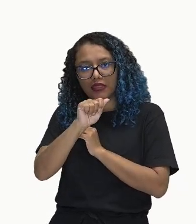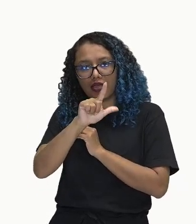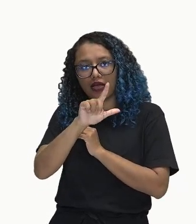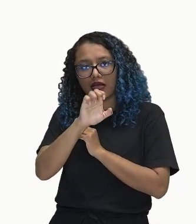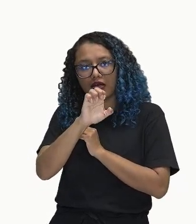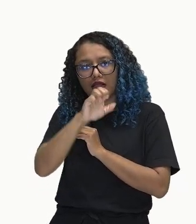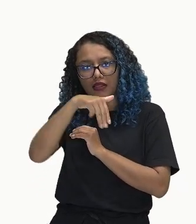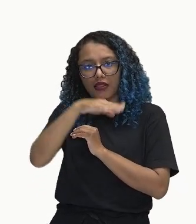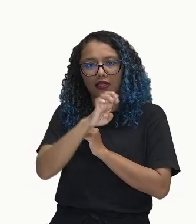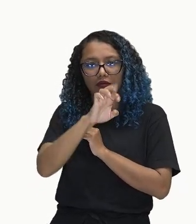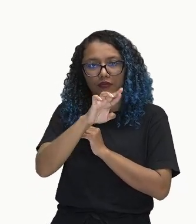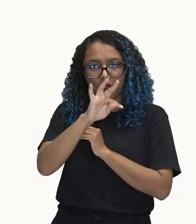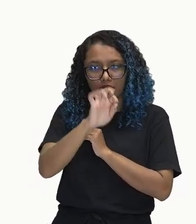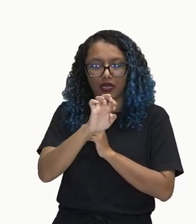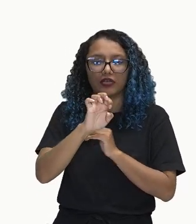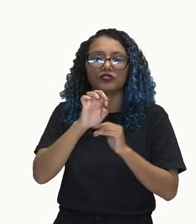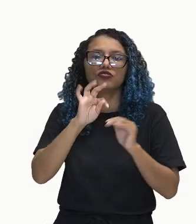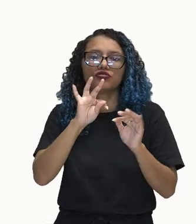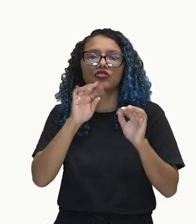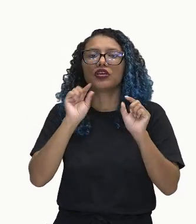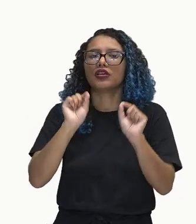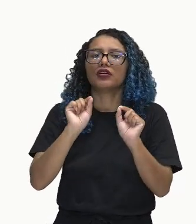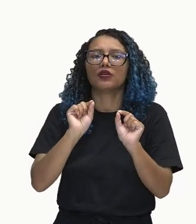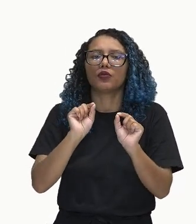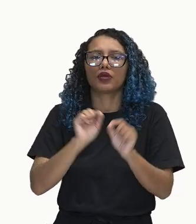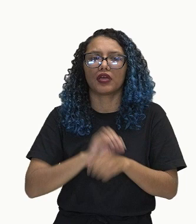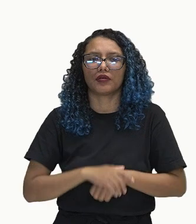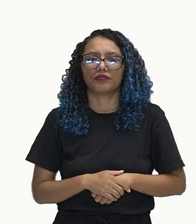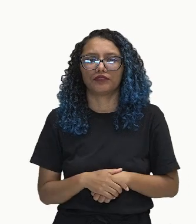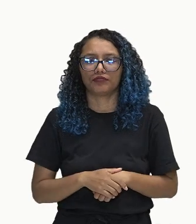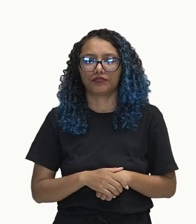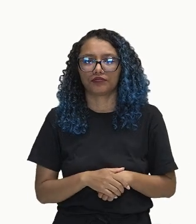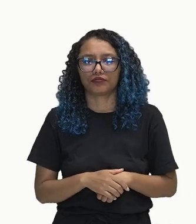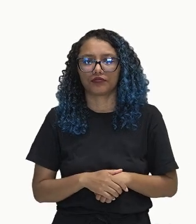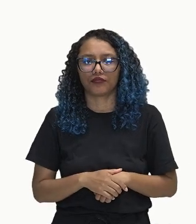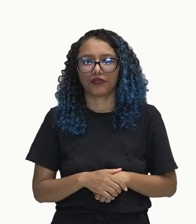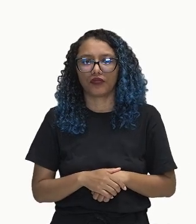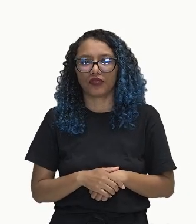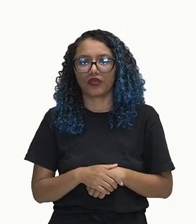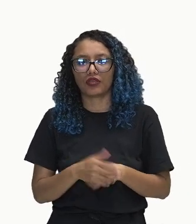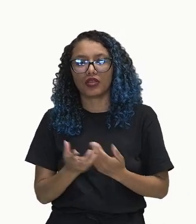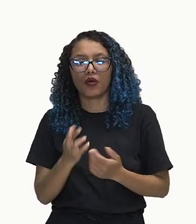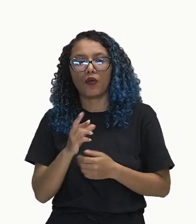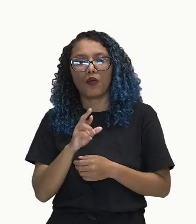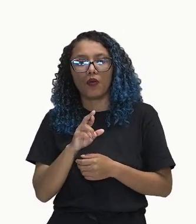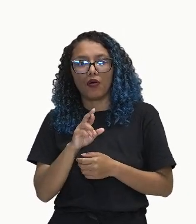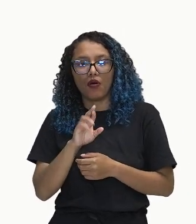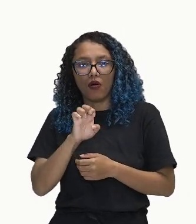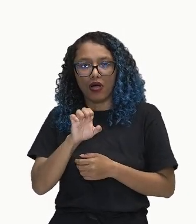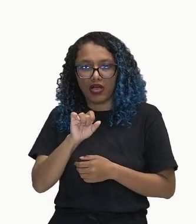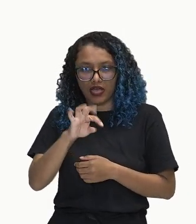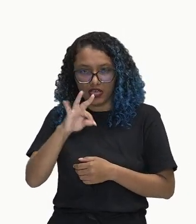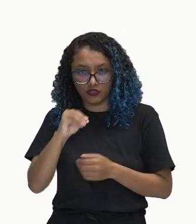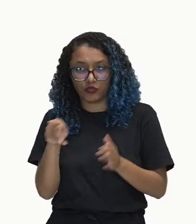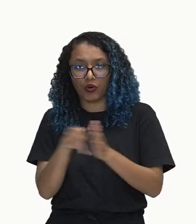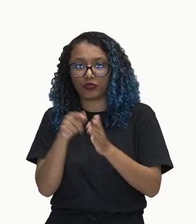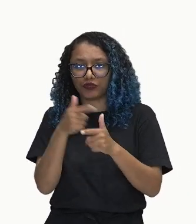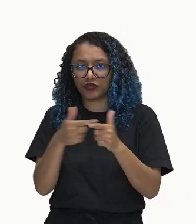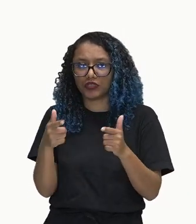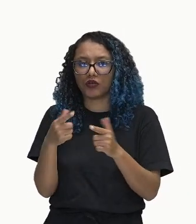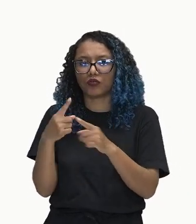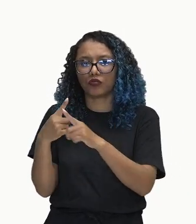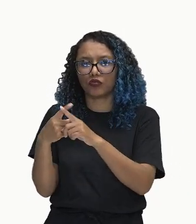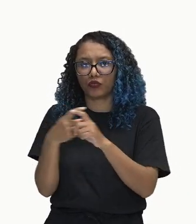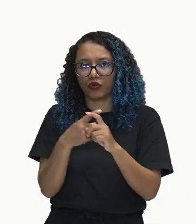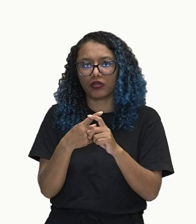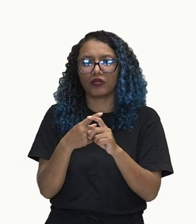nos diz que o resto da divisão de um polinômio p de x por x menos a é a mesma coisa do que você resolver o p